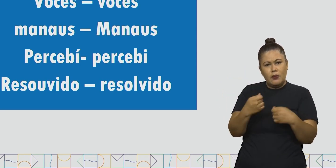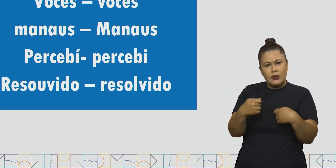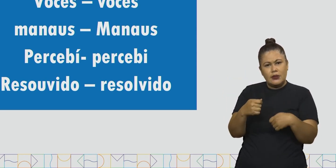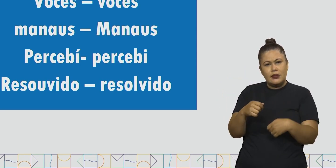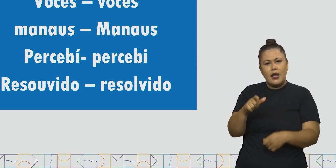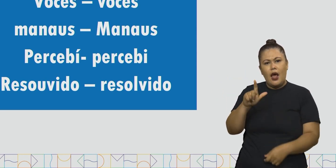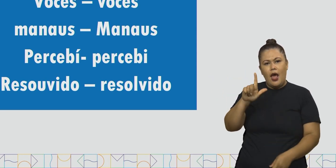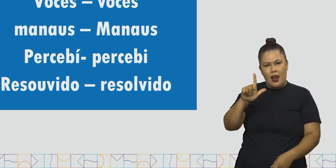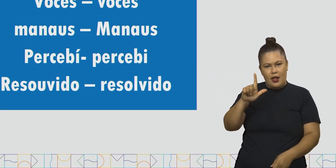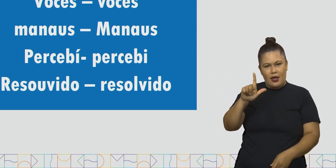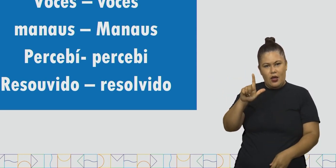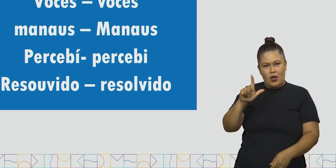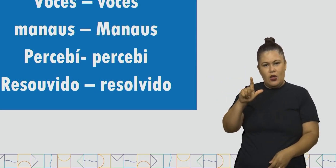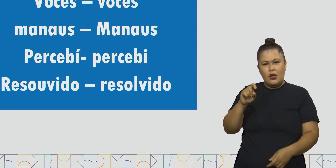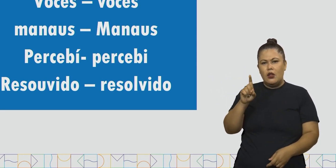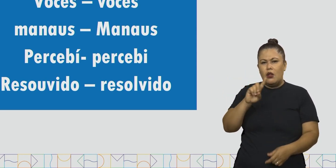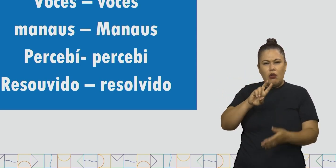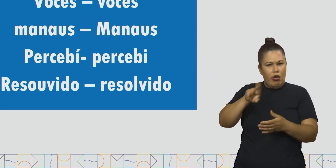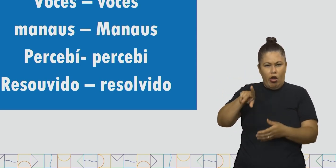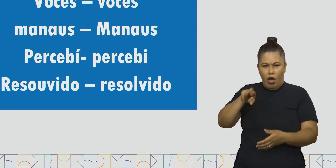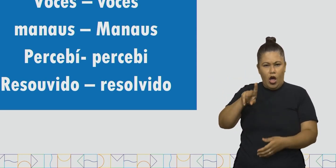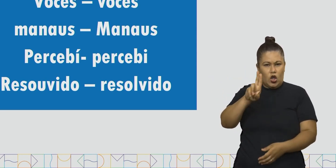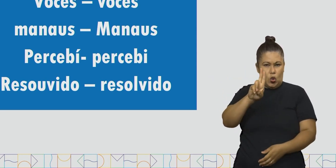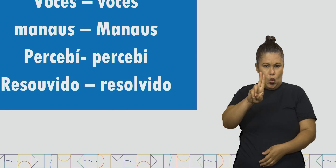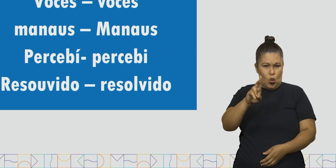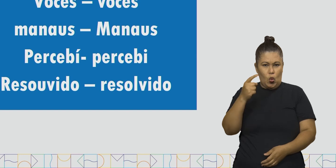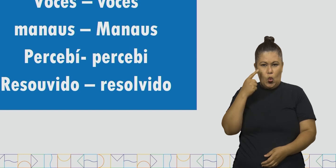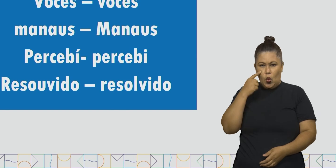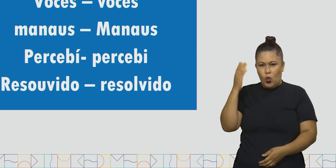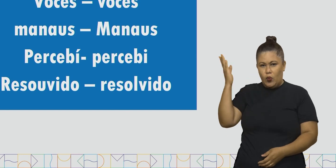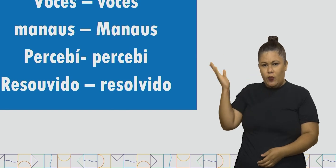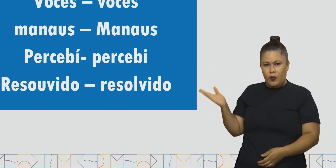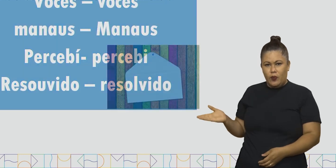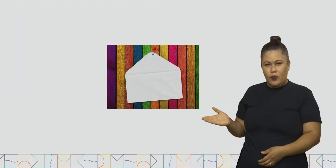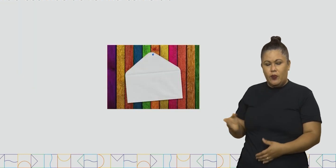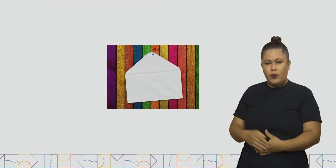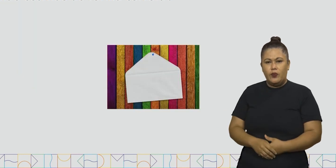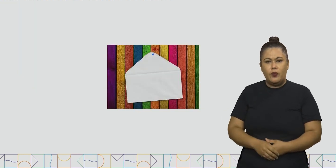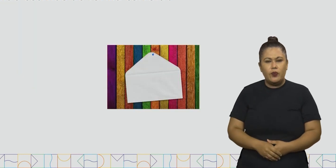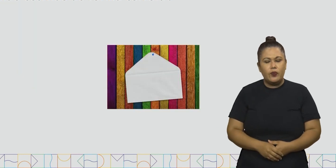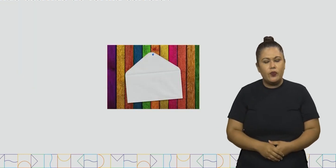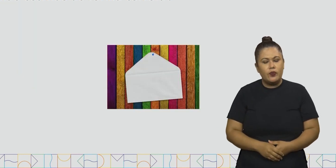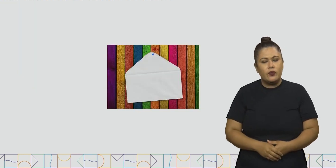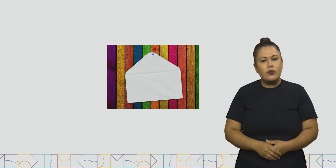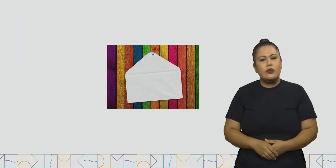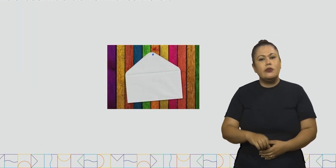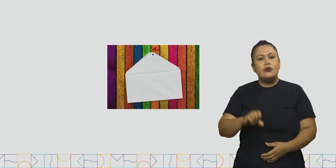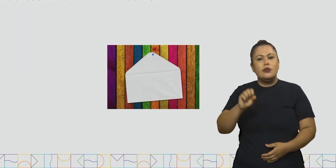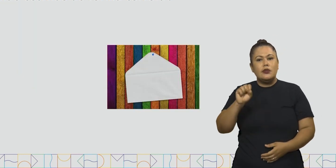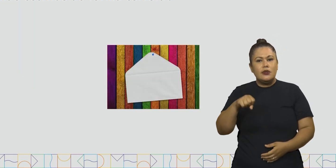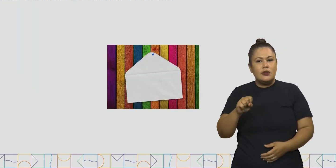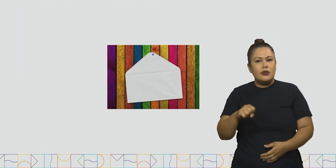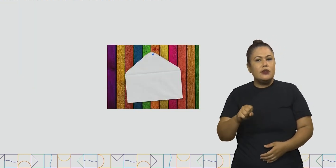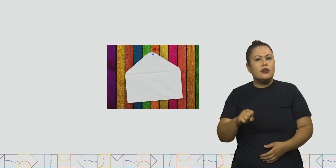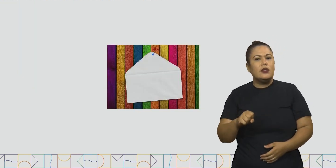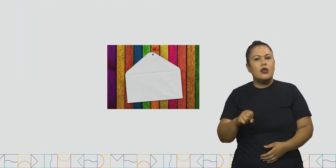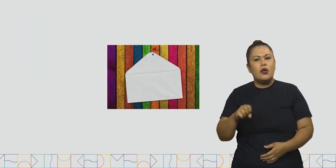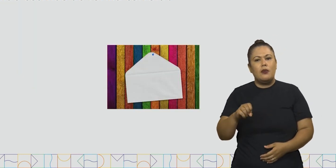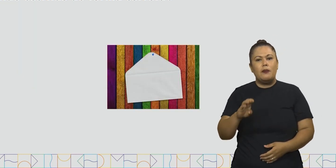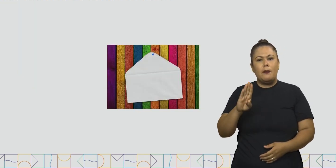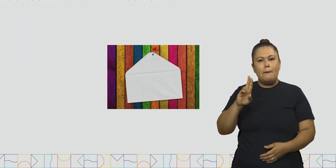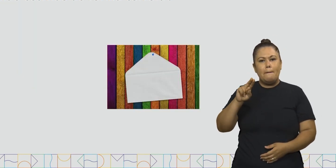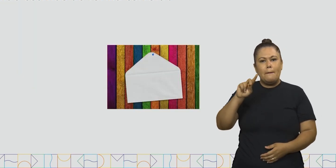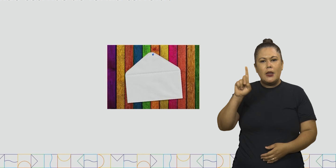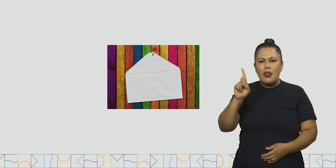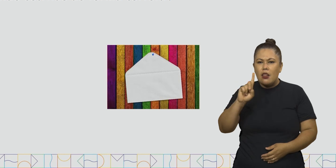escreve com L e não com U. A resposta correta é letra B. As palavras não estão